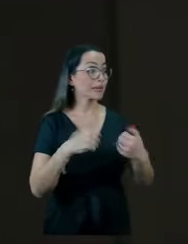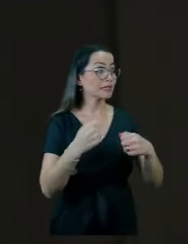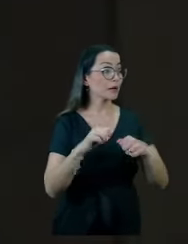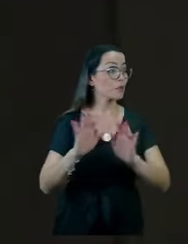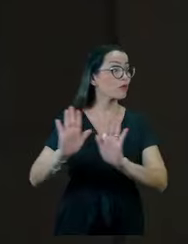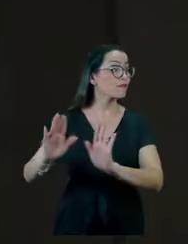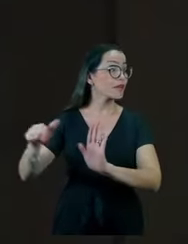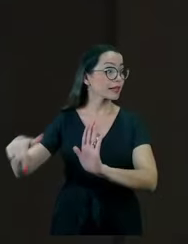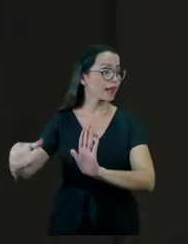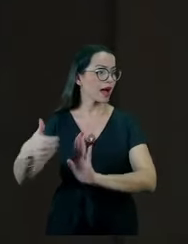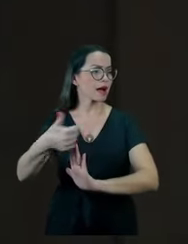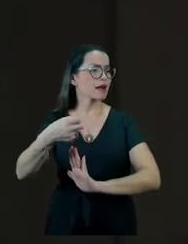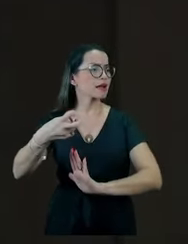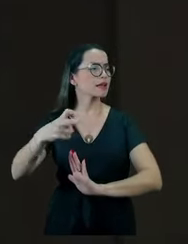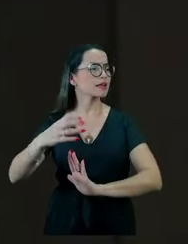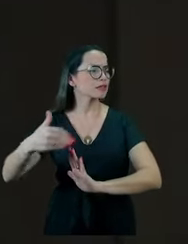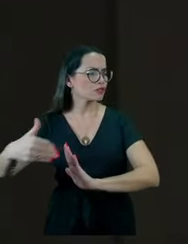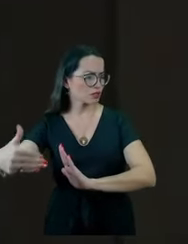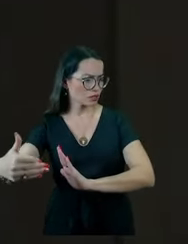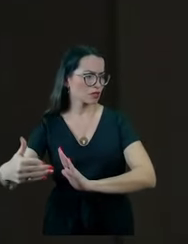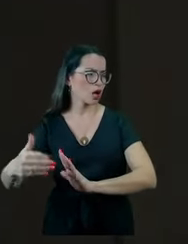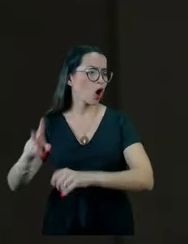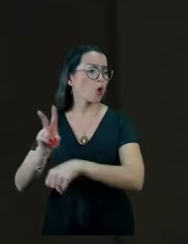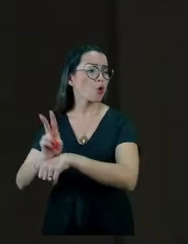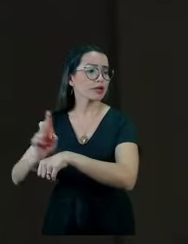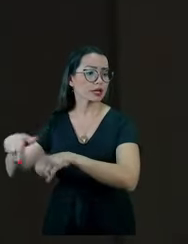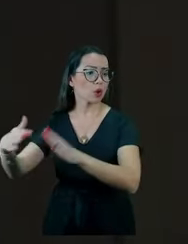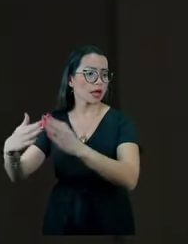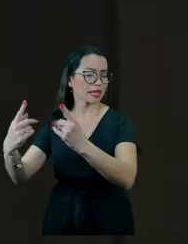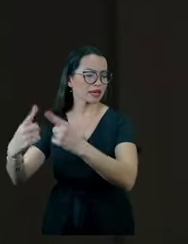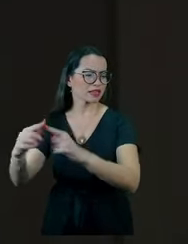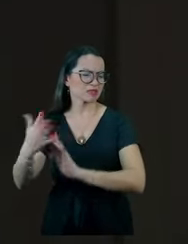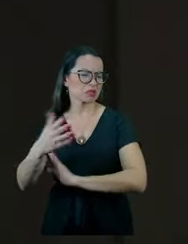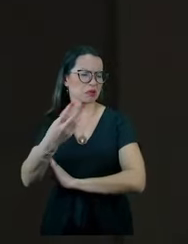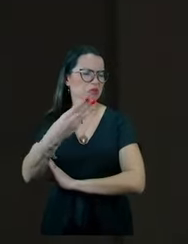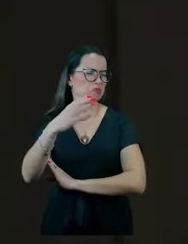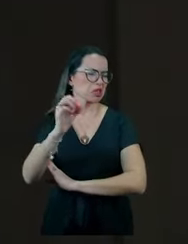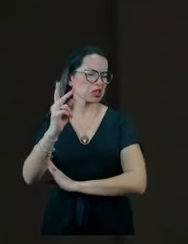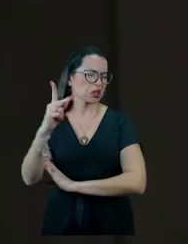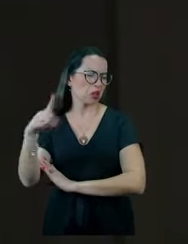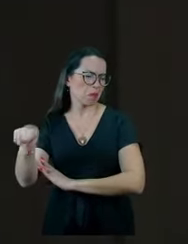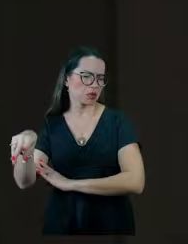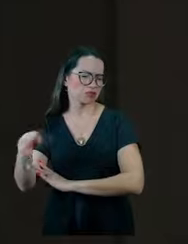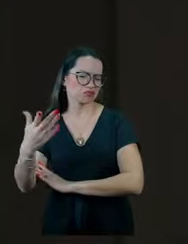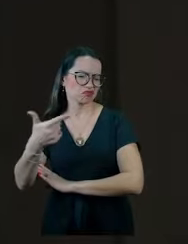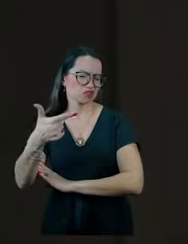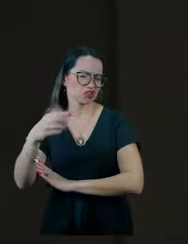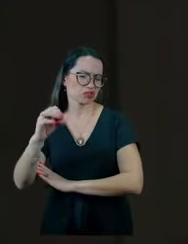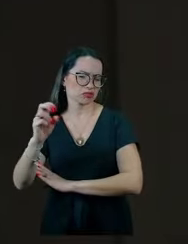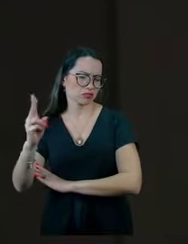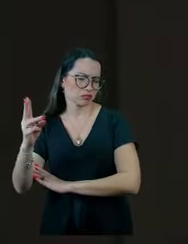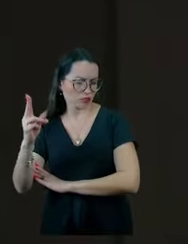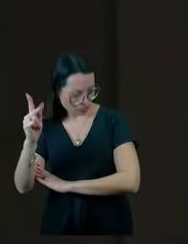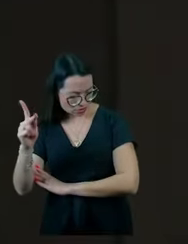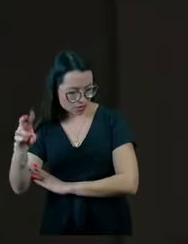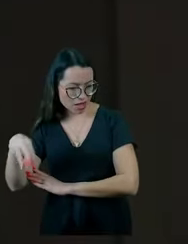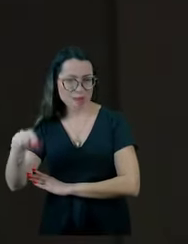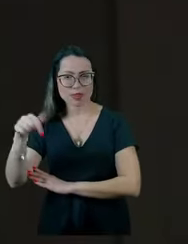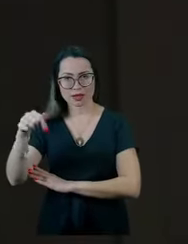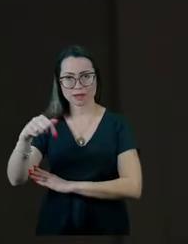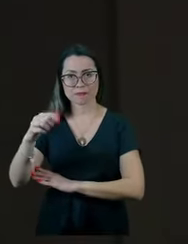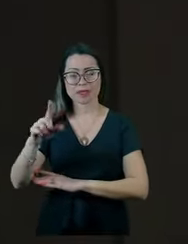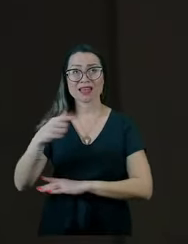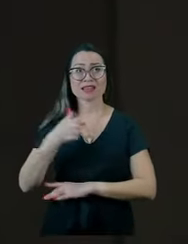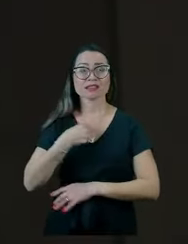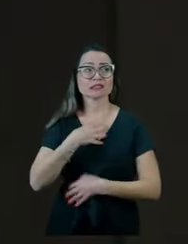lá, cuidando dessa igreja. Treviso fica a 30 quilômetros daqui, 20 quilômetros daqui. E eu fui muito contrariada, porque eu